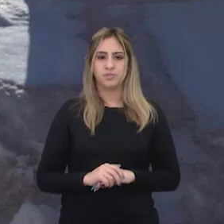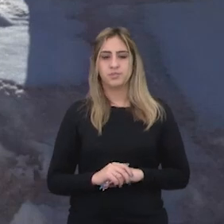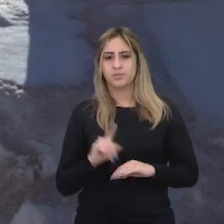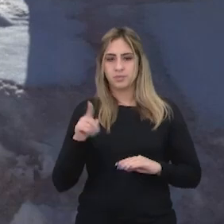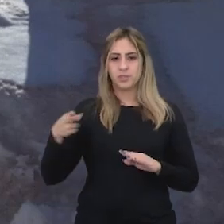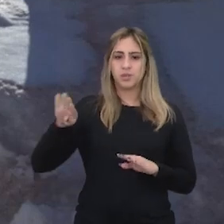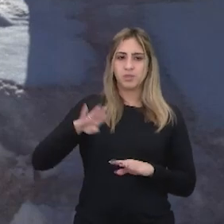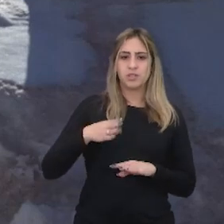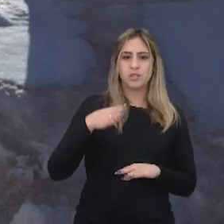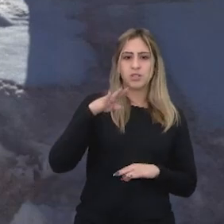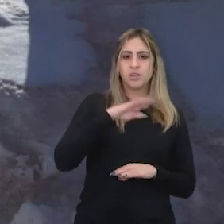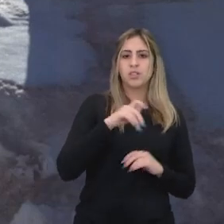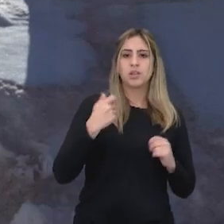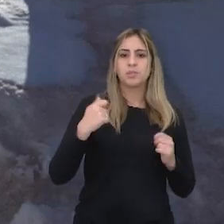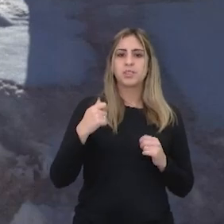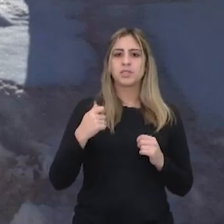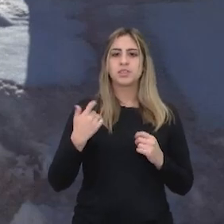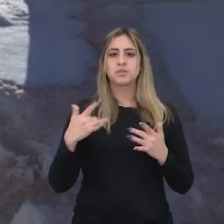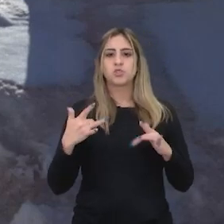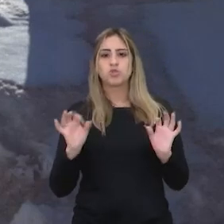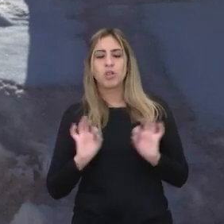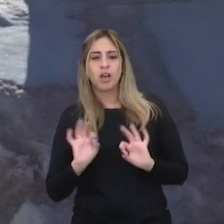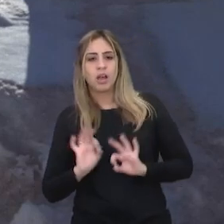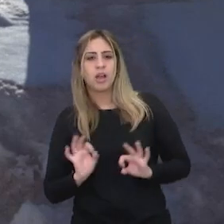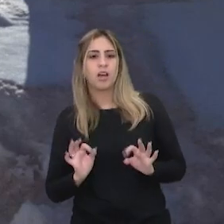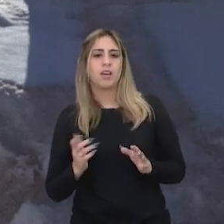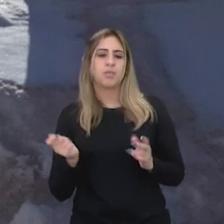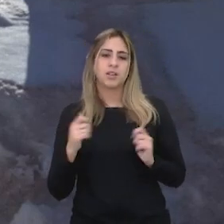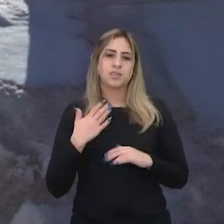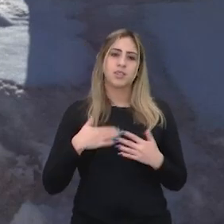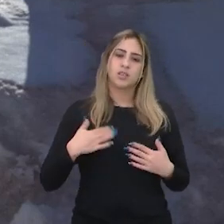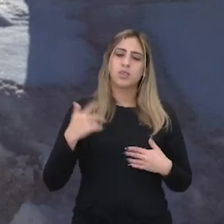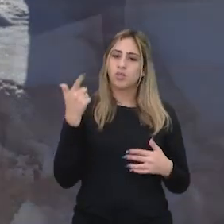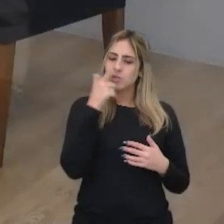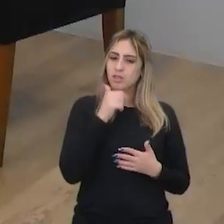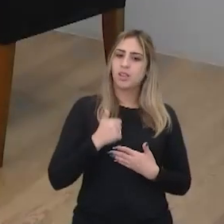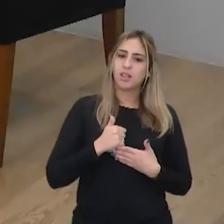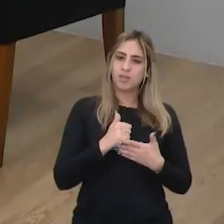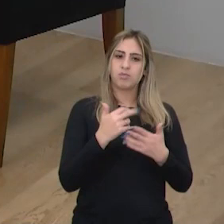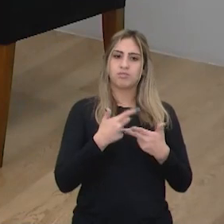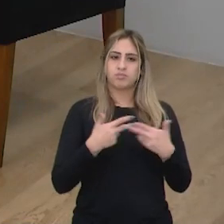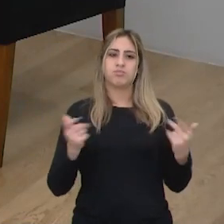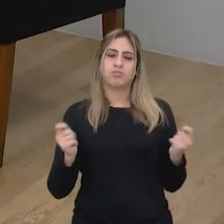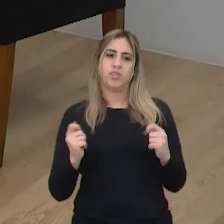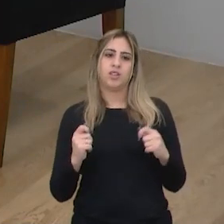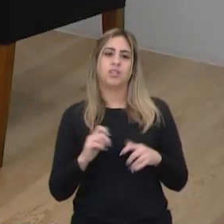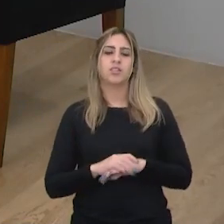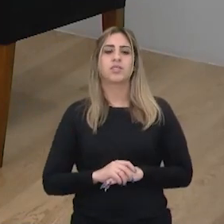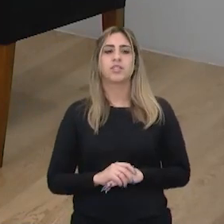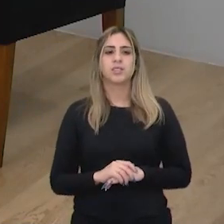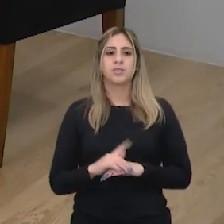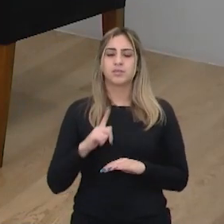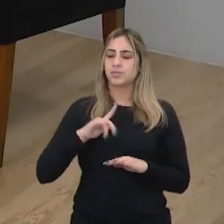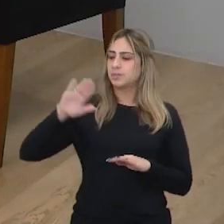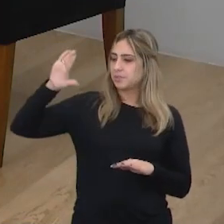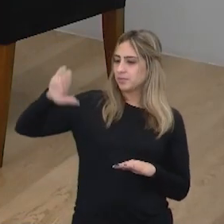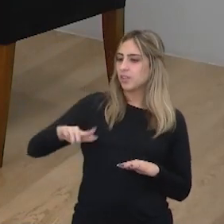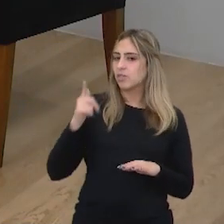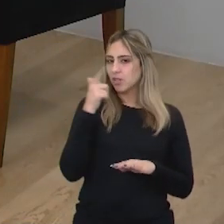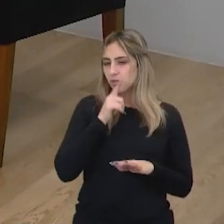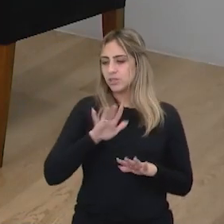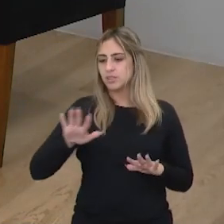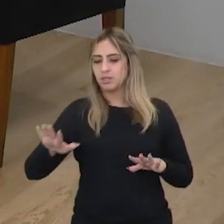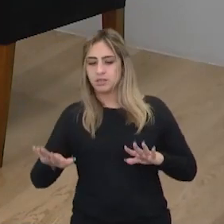uma montanha que você não vai se enroscar em nada, né? Não é que nem no Brasil que ela é cheia de coisa, e também não é uma coisa que tem parede. Então você